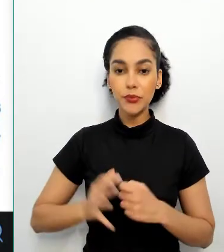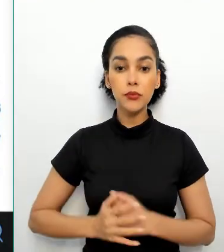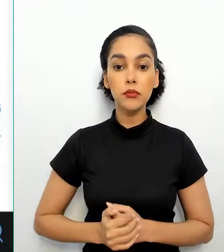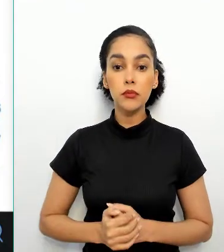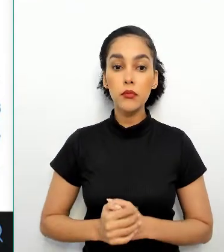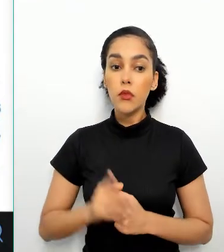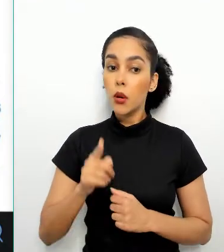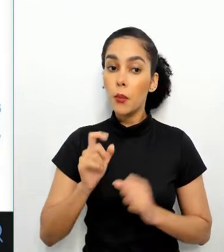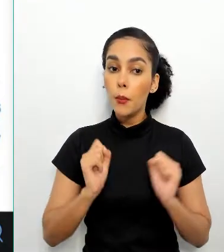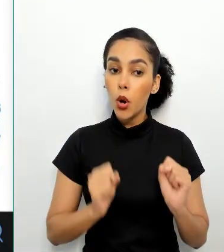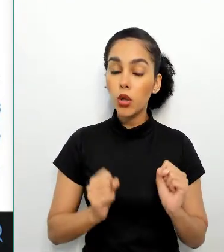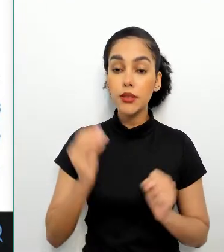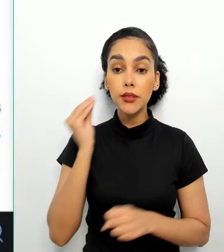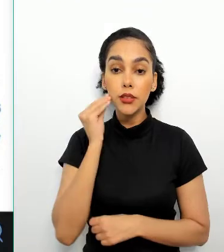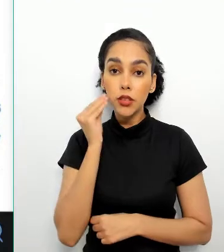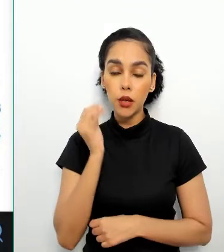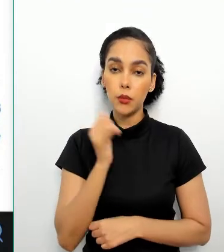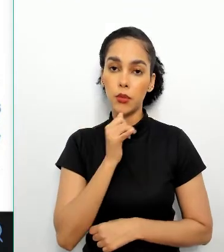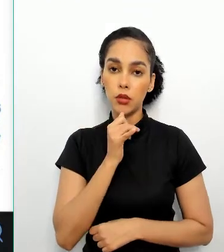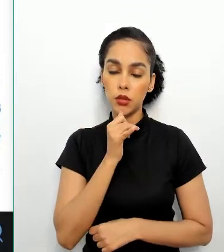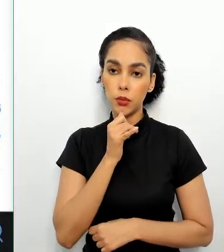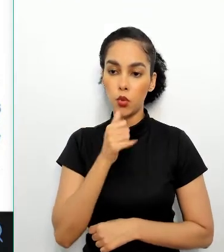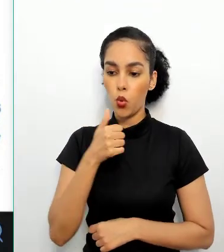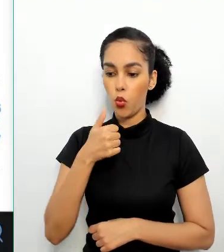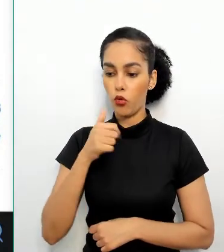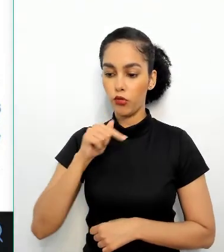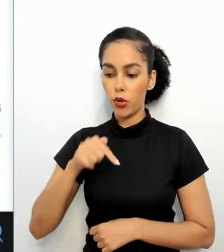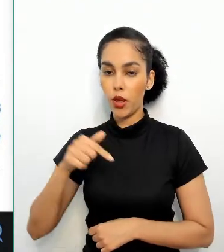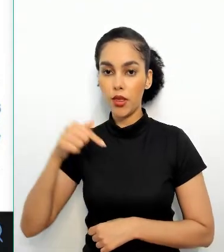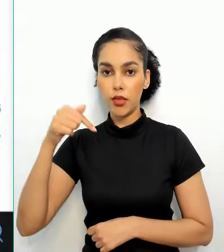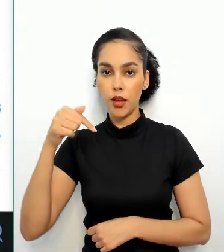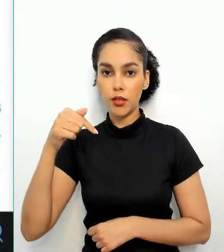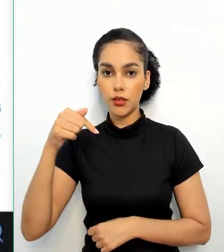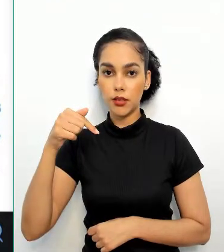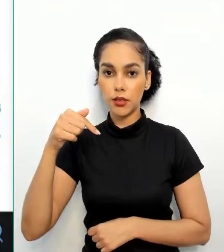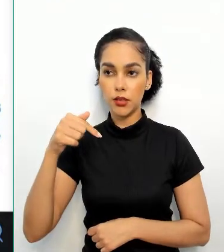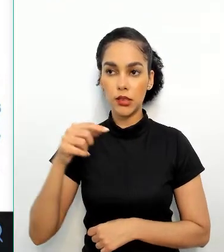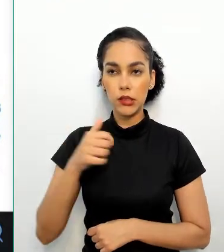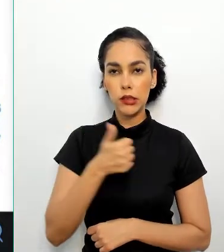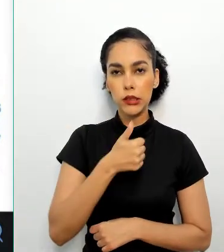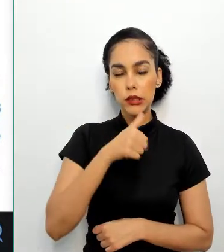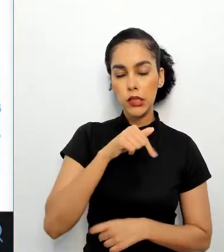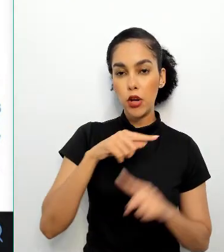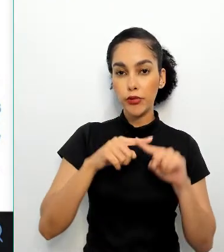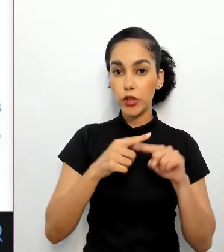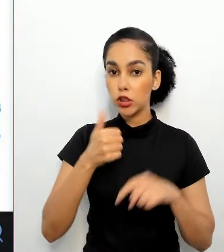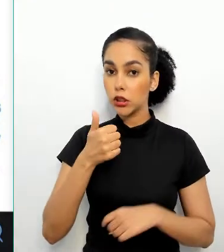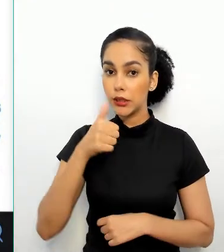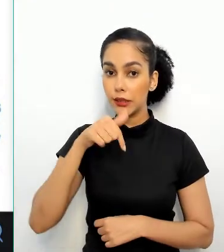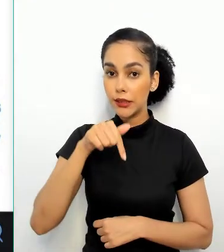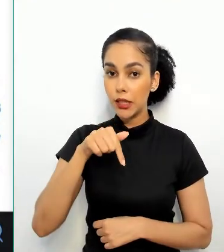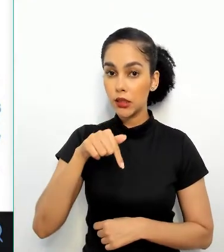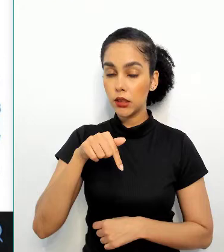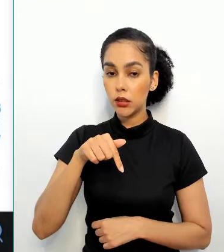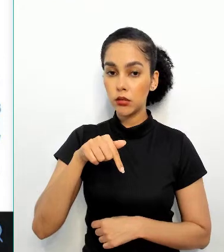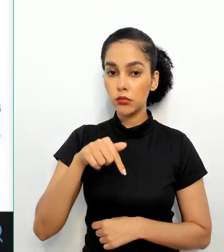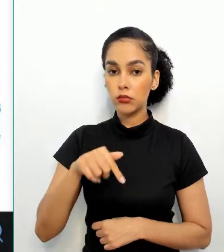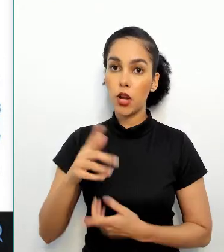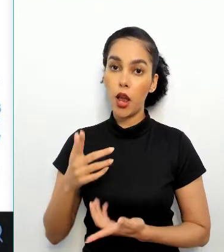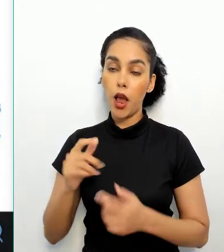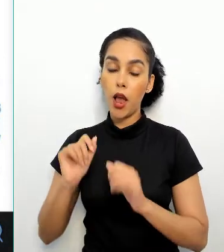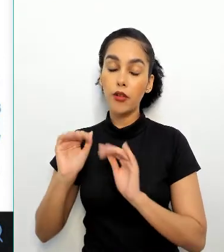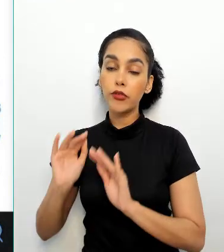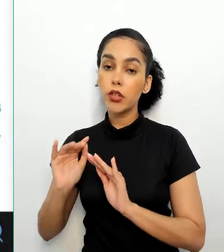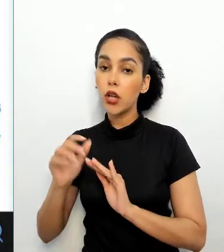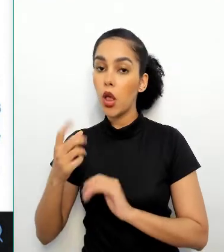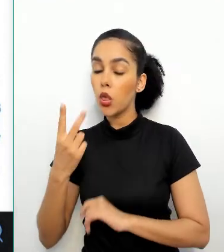Você pode fazer um teste. Por exemplo, 1,7. Se você fizer 17 vezes 17, dá 289. O menor, no